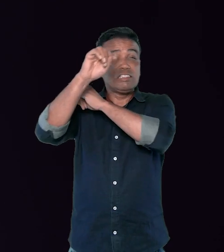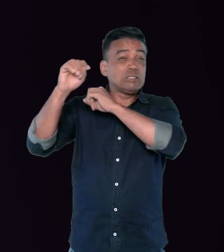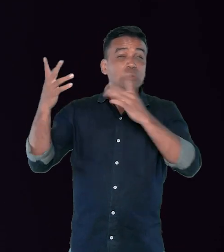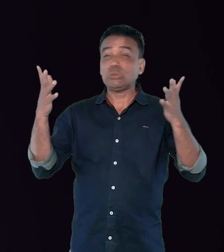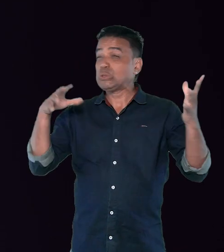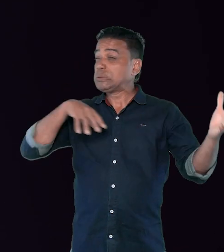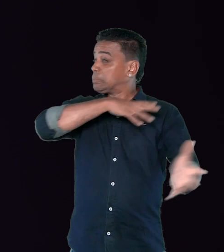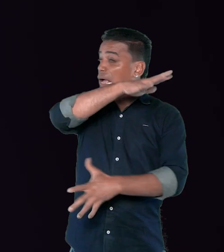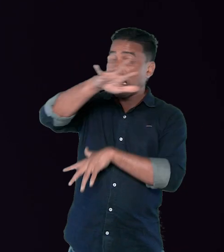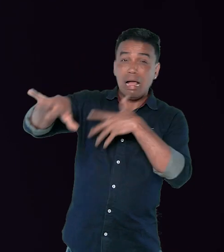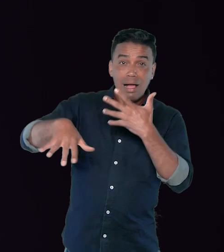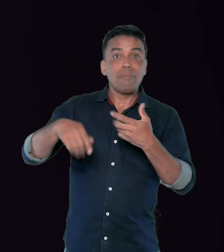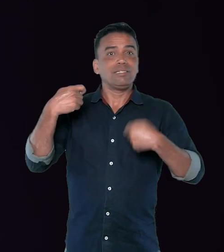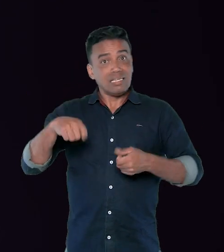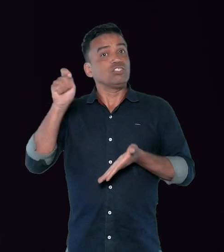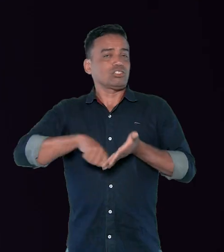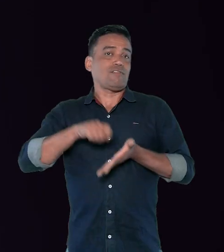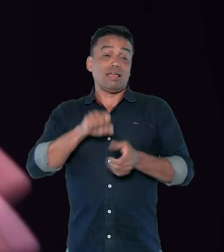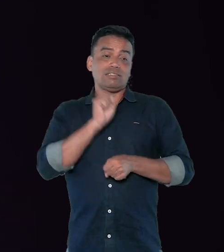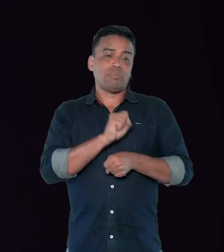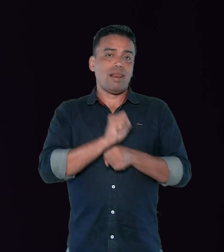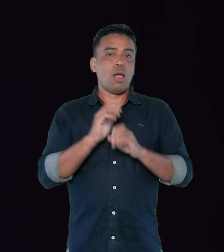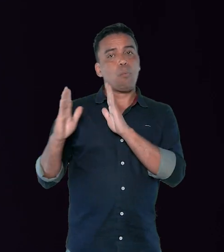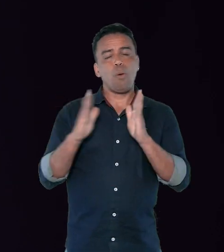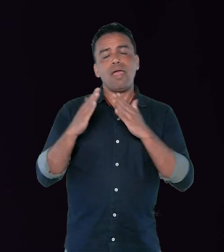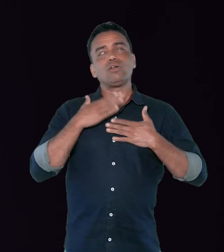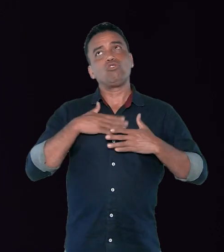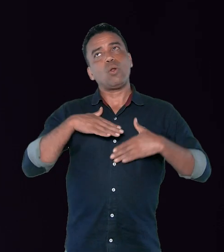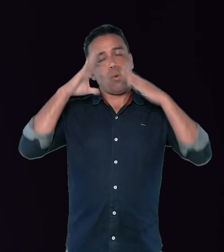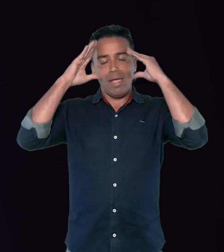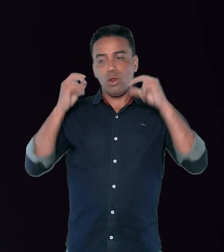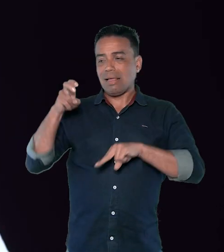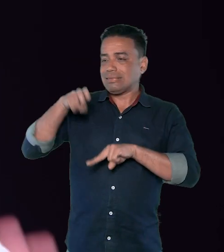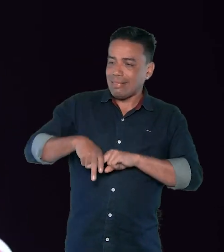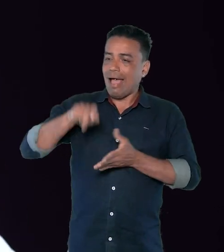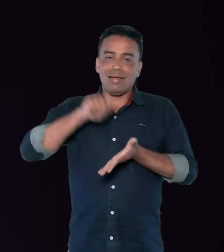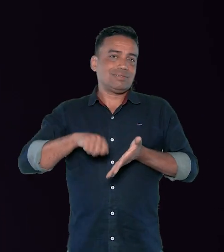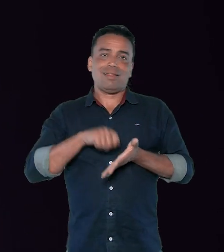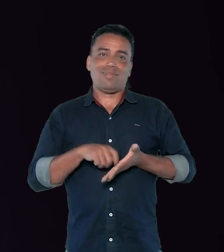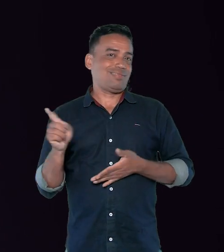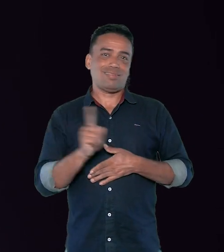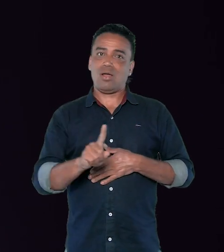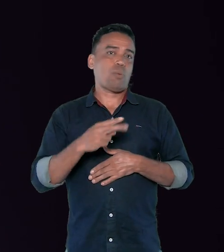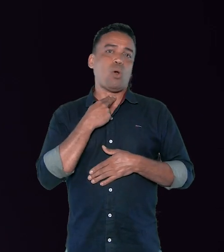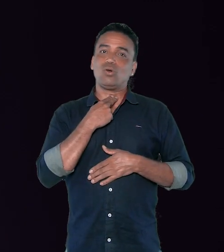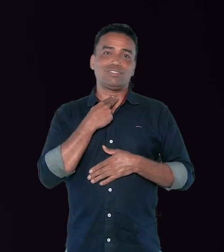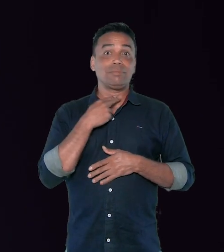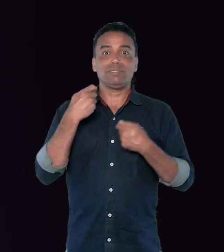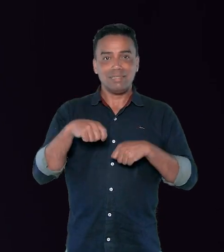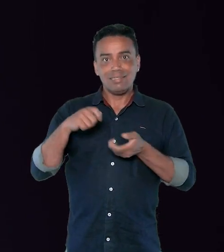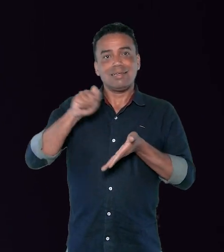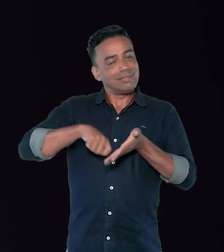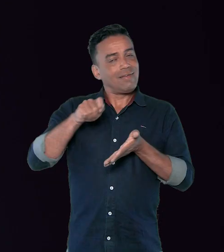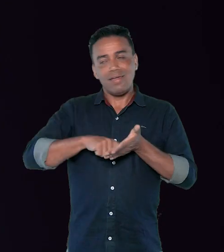que o escritor tem que escrever, né? Ele não pode esperar o momento de calmaria, né, em que tudo está certo na